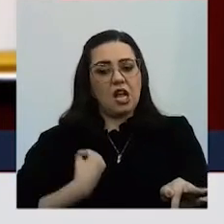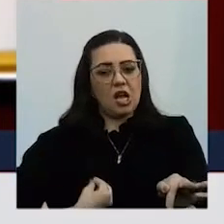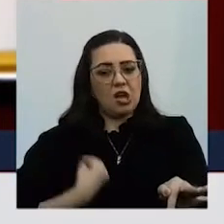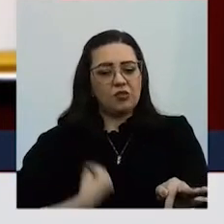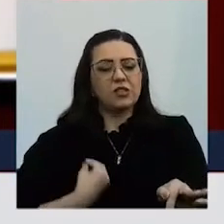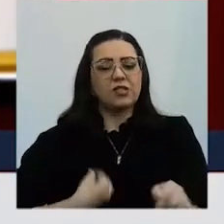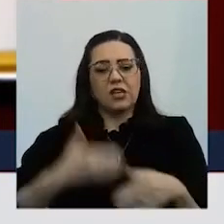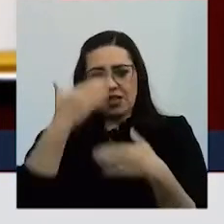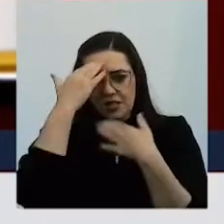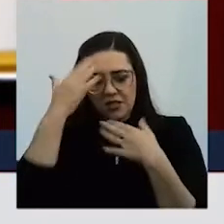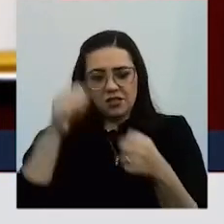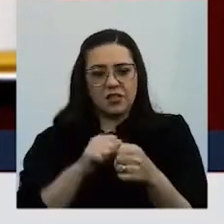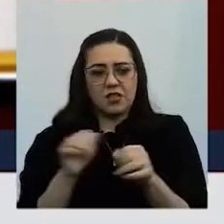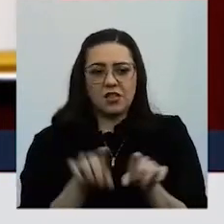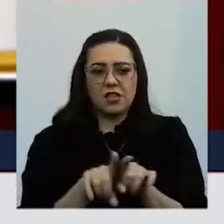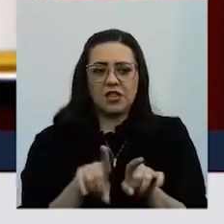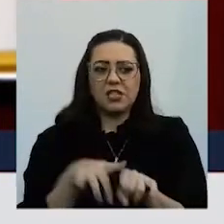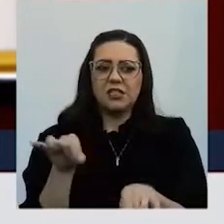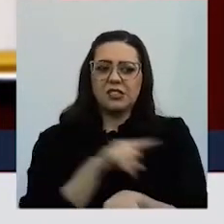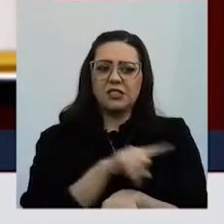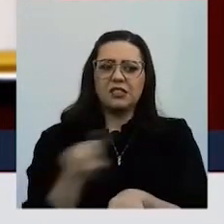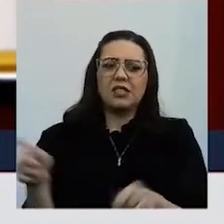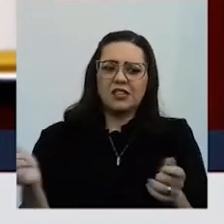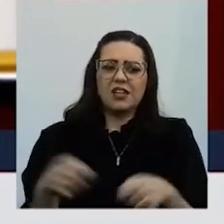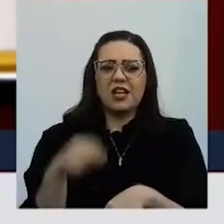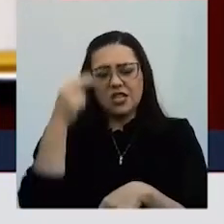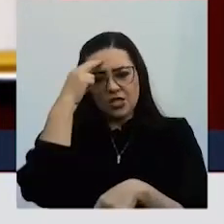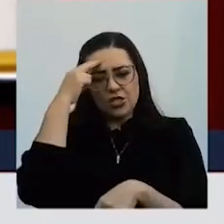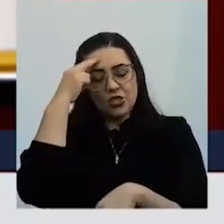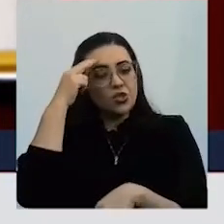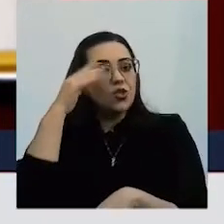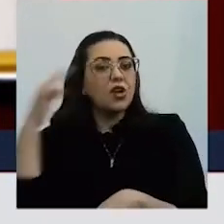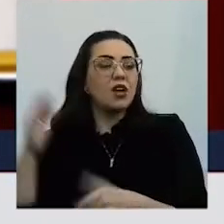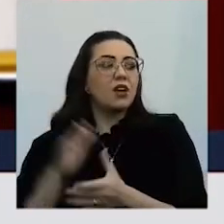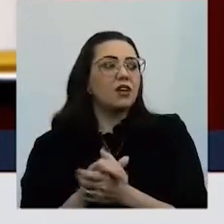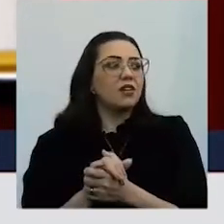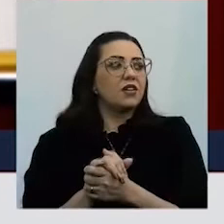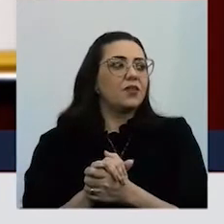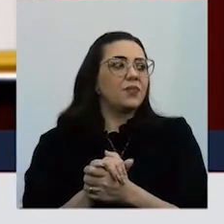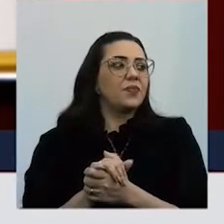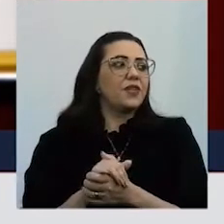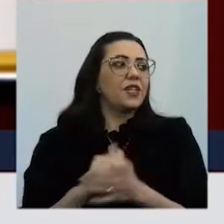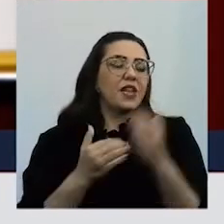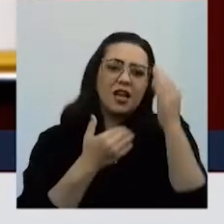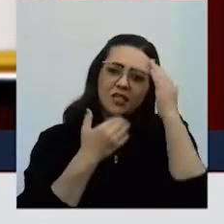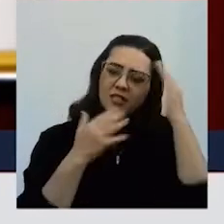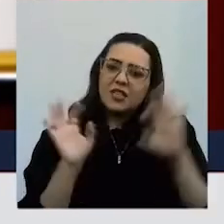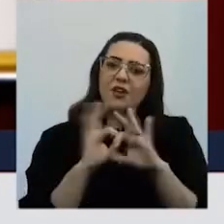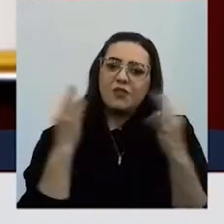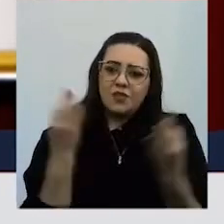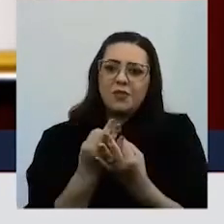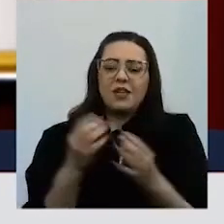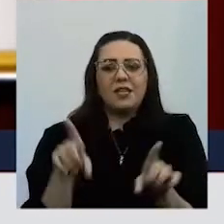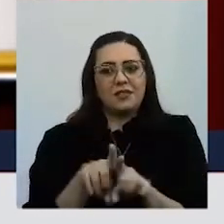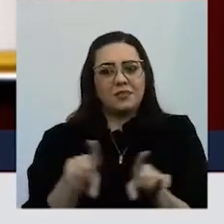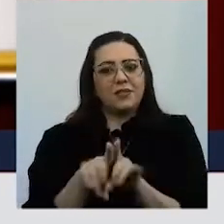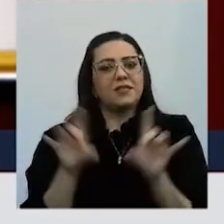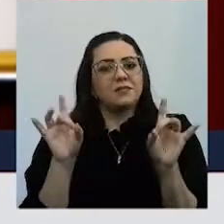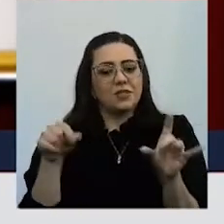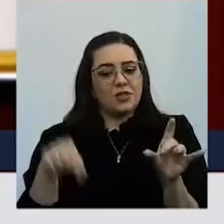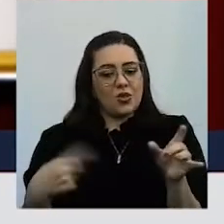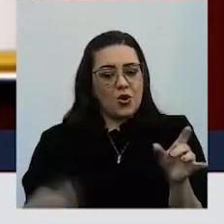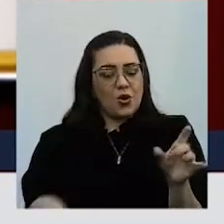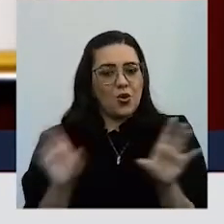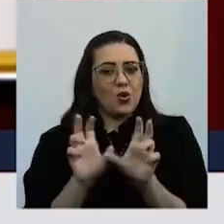ensinado o poder de você sonhar, sonhar grande. Agradeço a minha família, meus pais e agradeço em especial aqui a casa